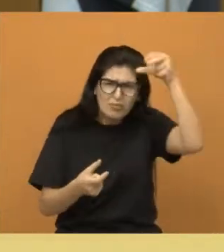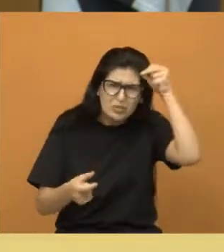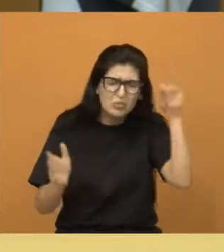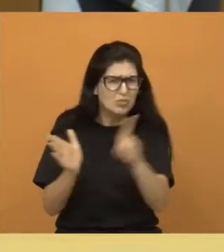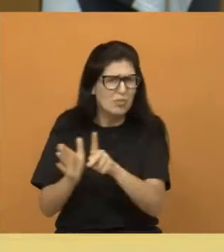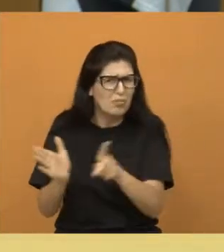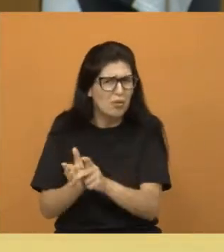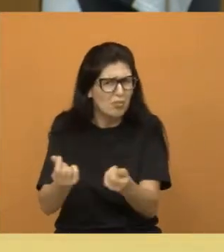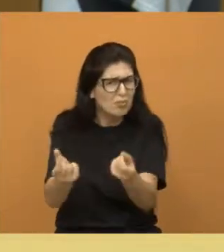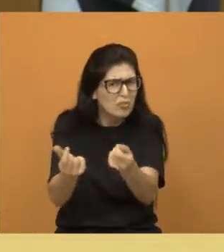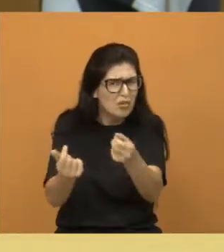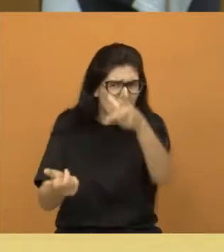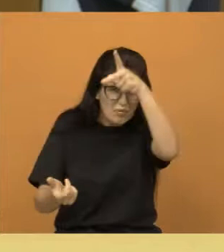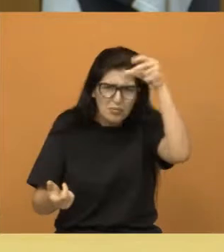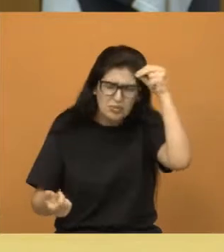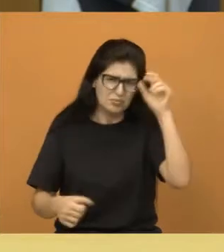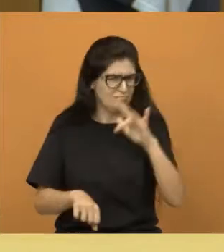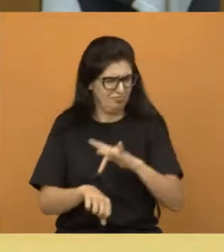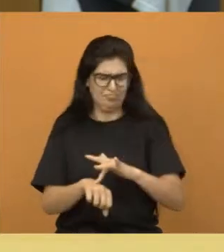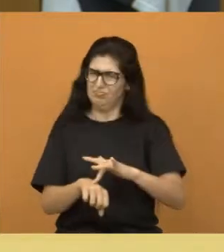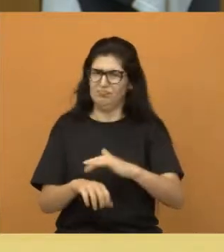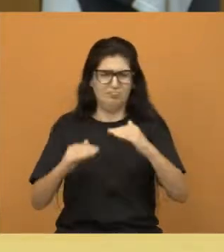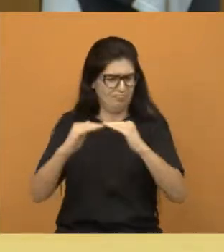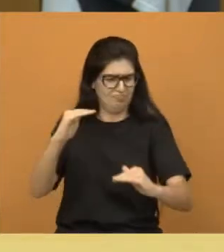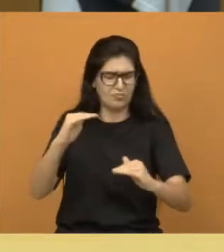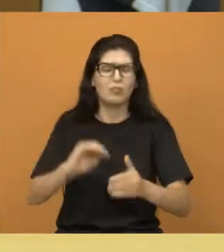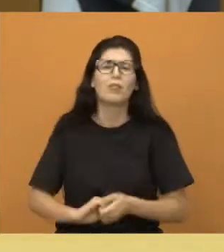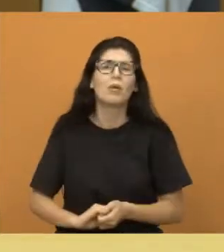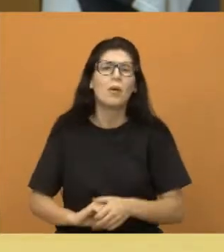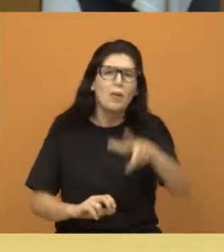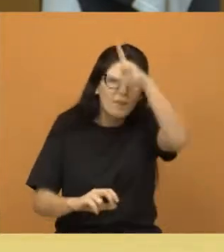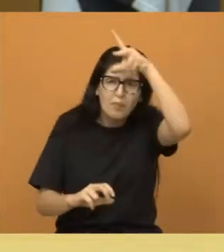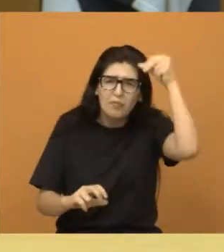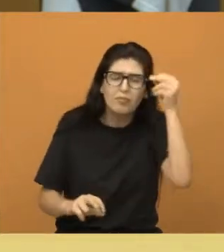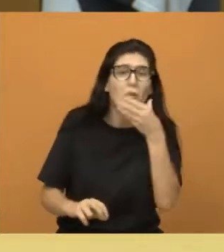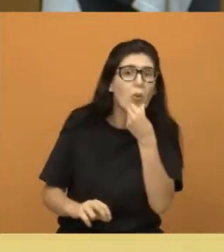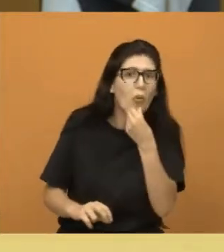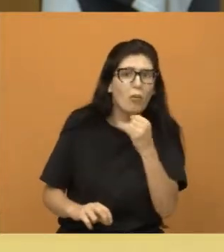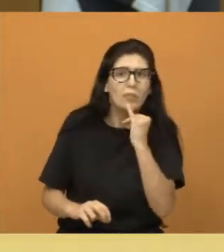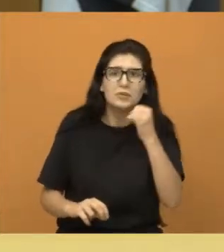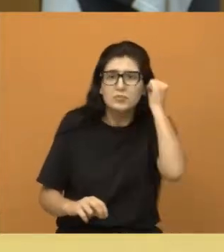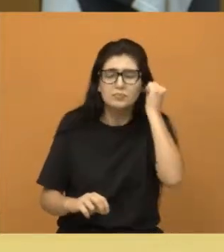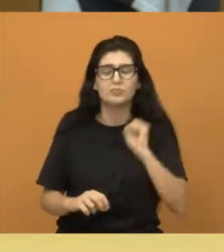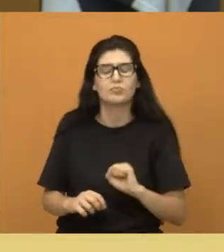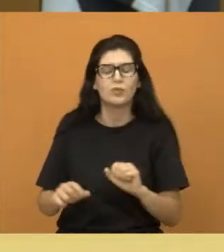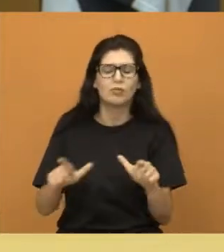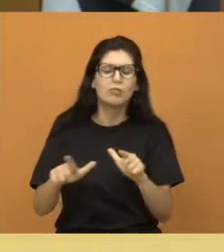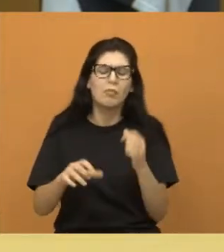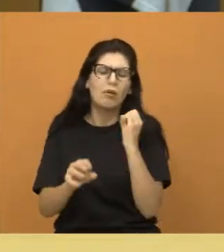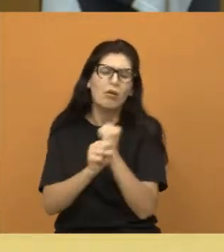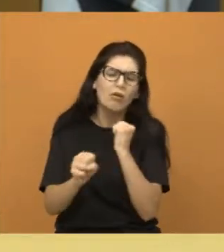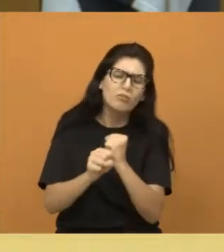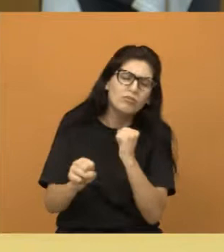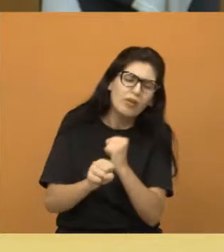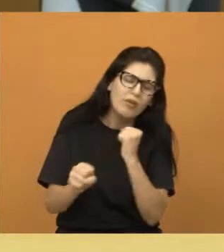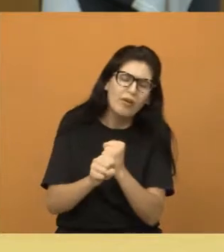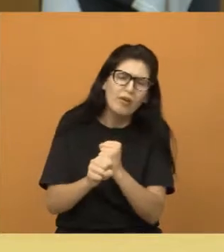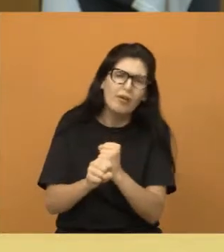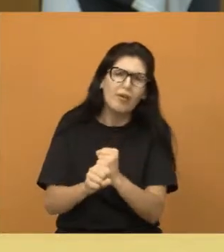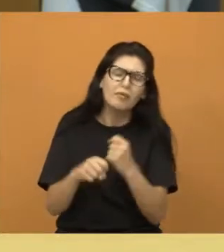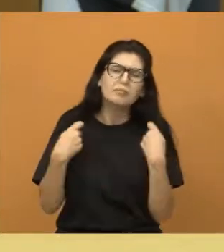Olha lá, a justificativa aqui do prefeito, ó. Conjuntamente com o trabalho dos engenheiros,